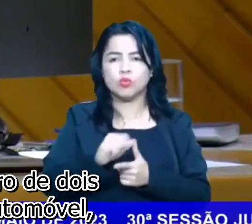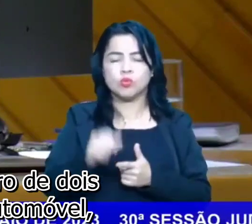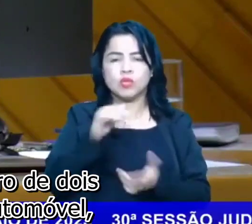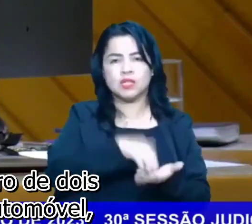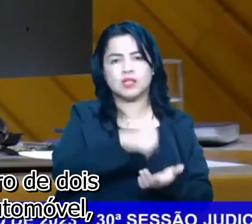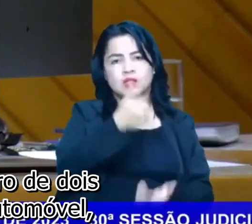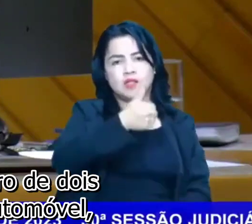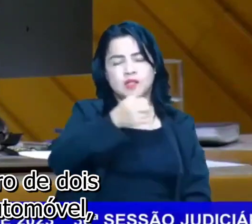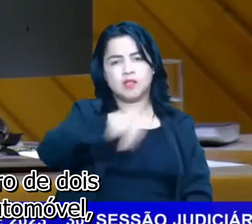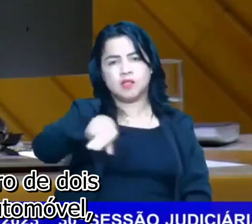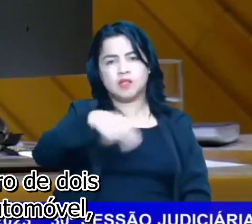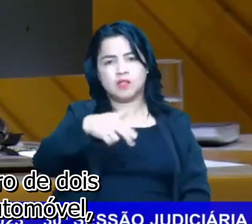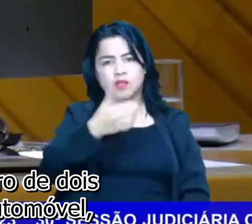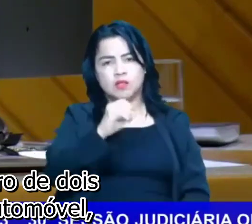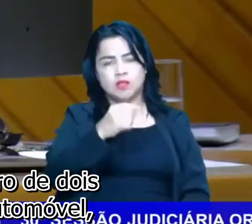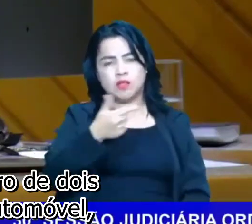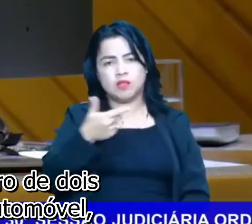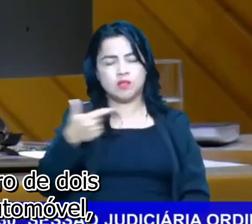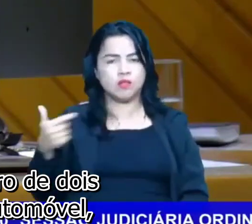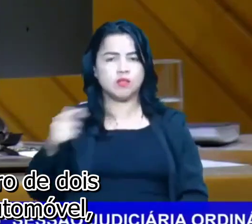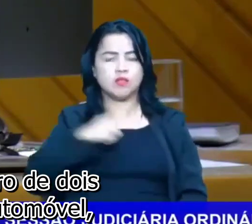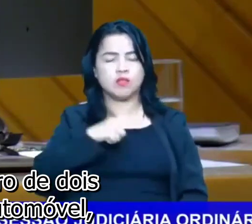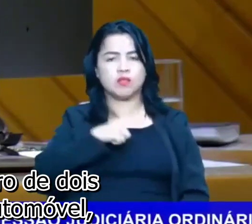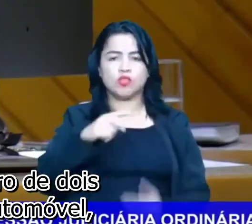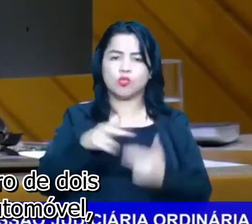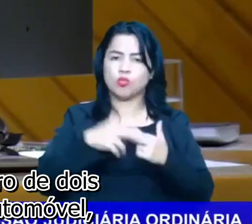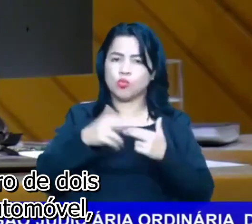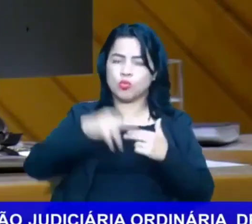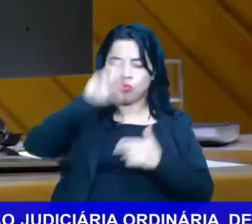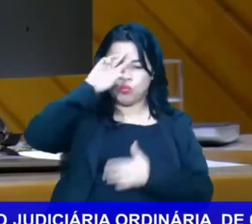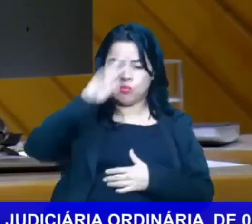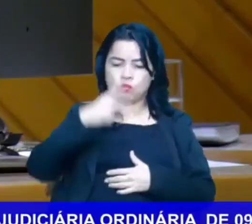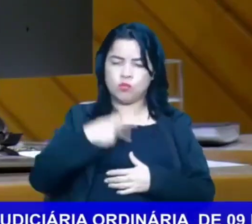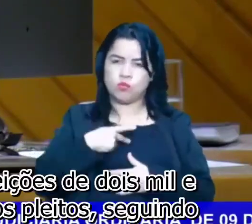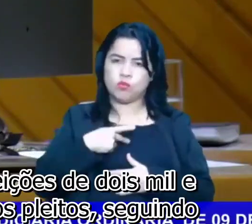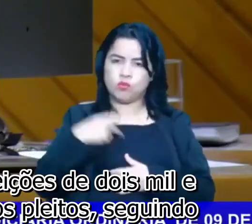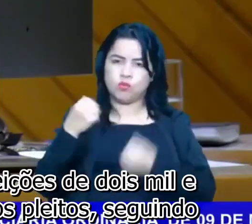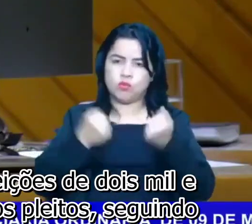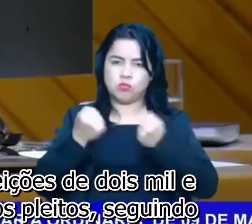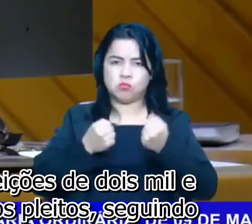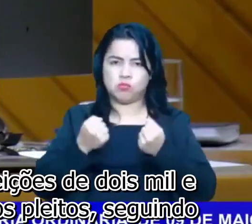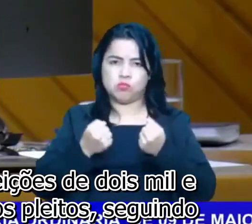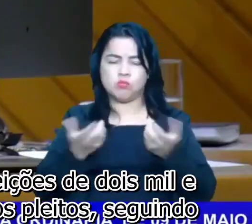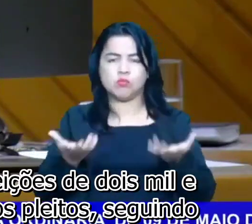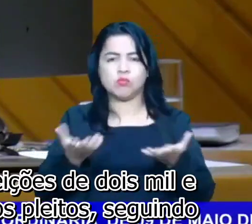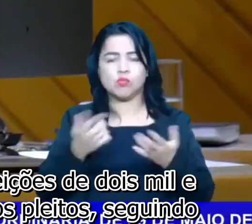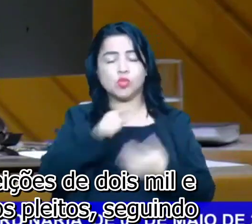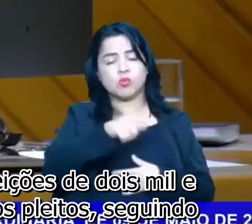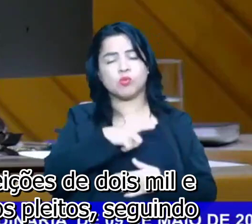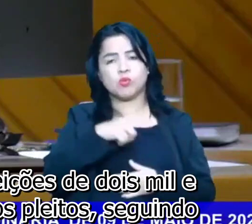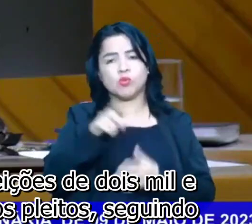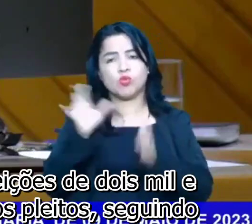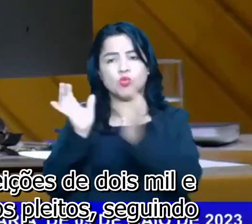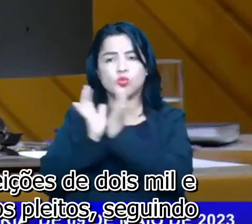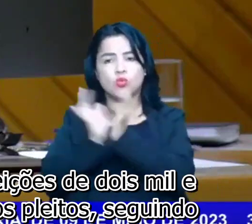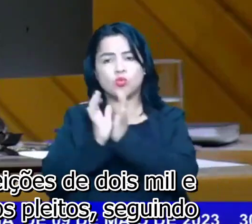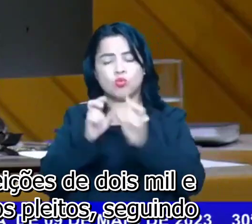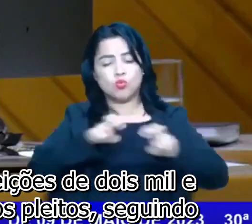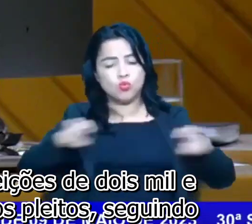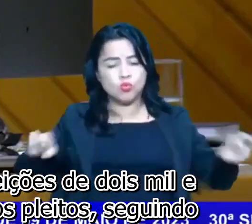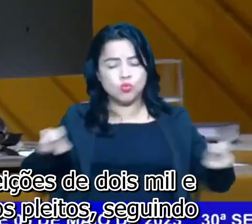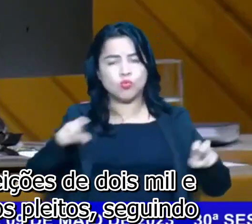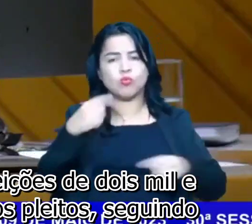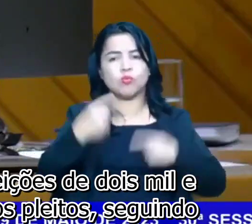1º de novembro de 2022 seria para uso pessoal de automóvel. Não obstante, acerca do tema, esse colegiado para as eleições